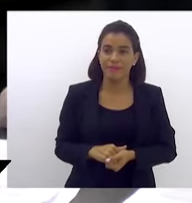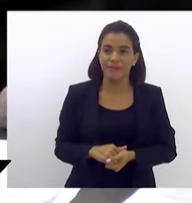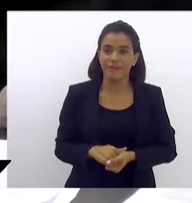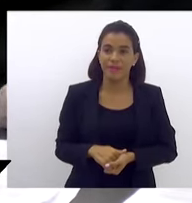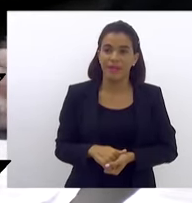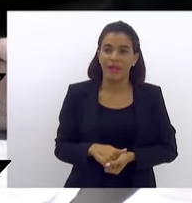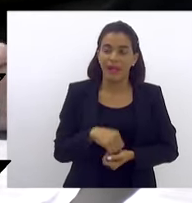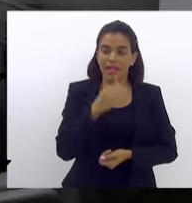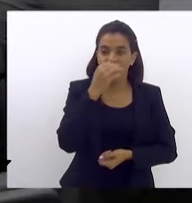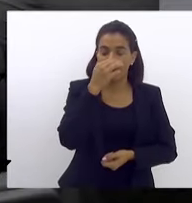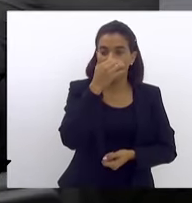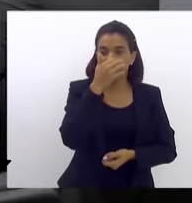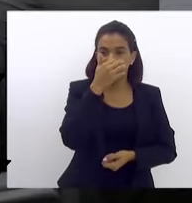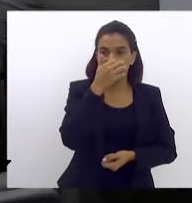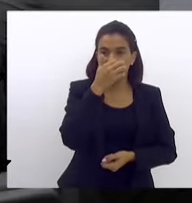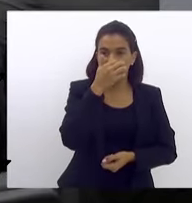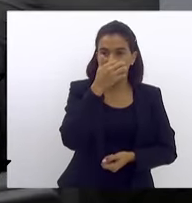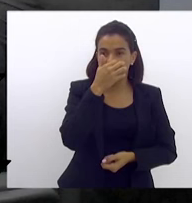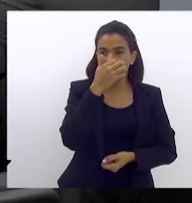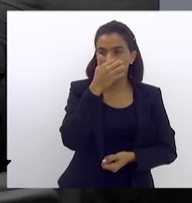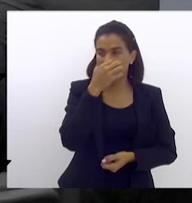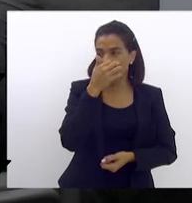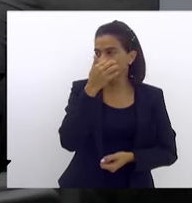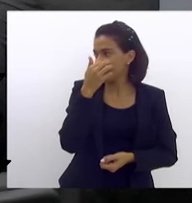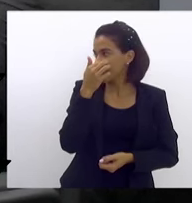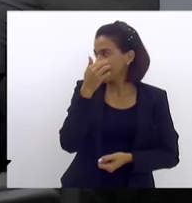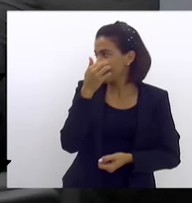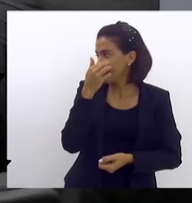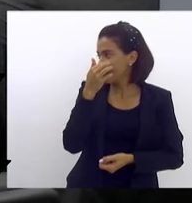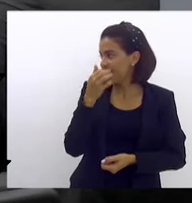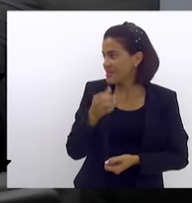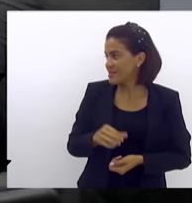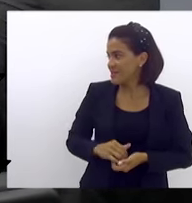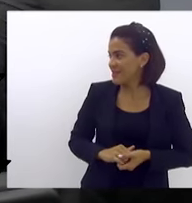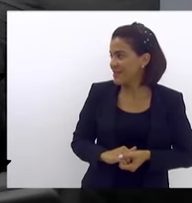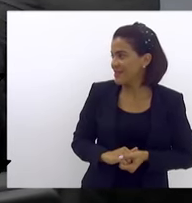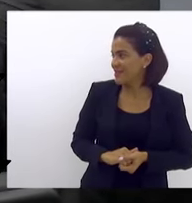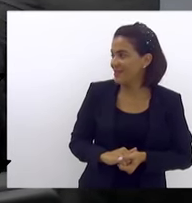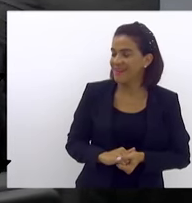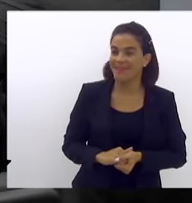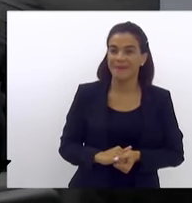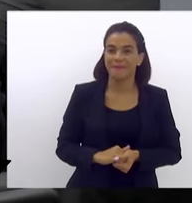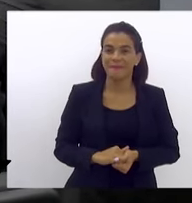verdade ela abriu mais pr pra privada